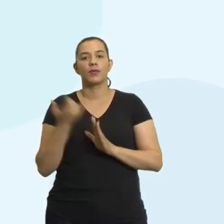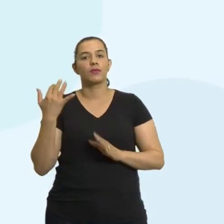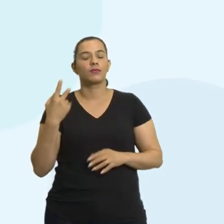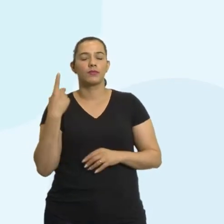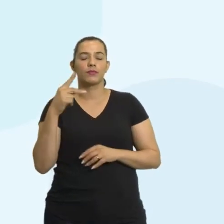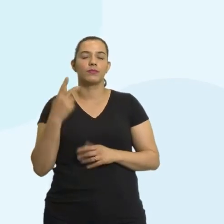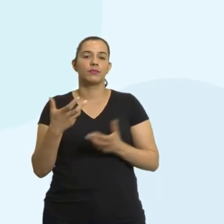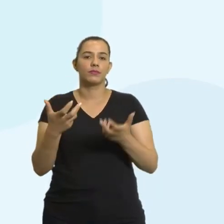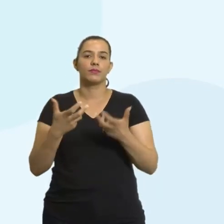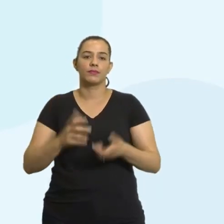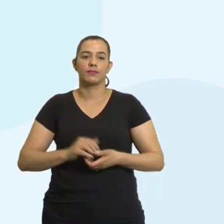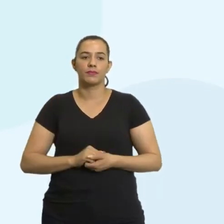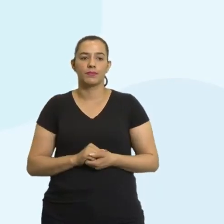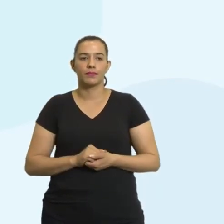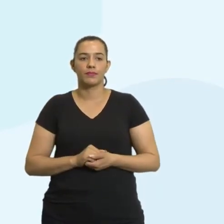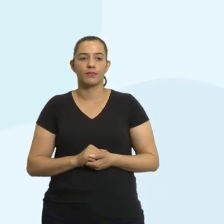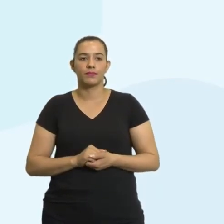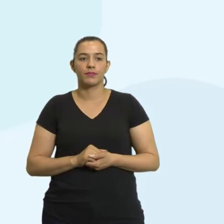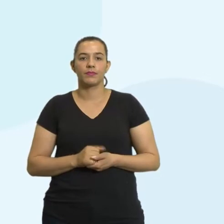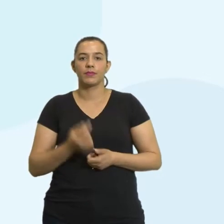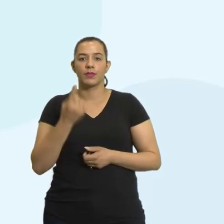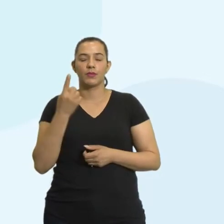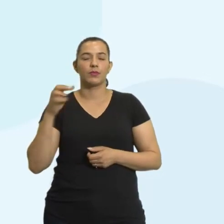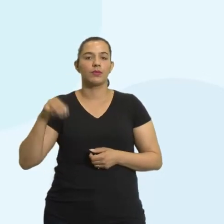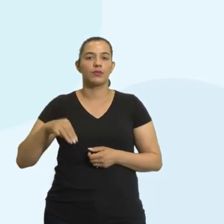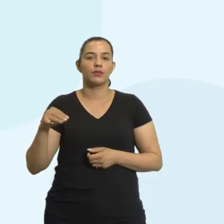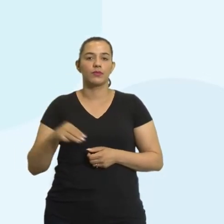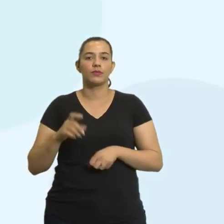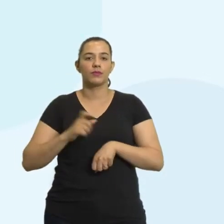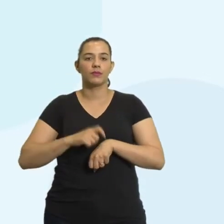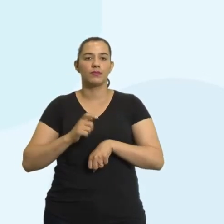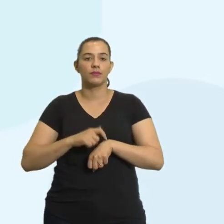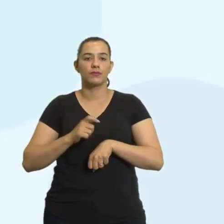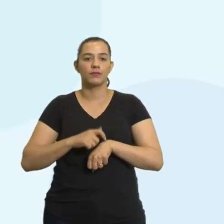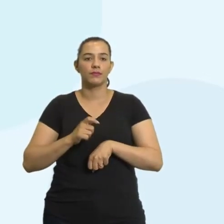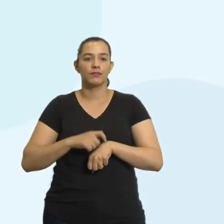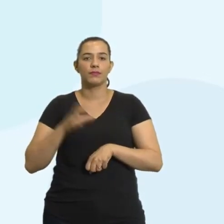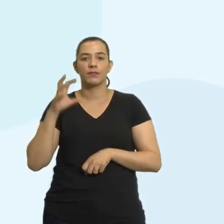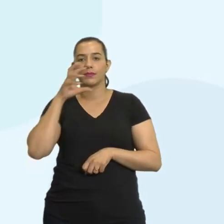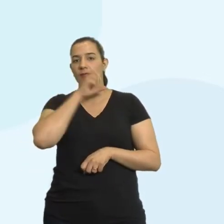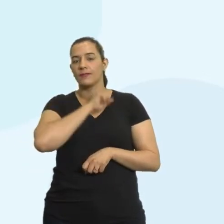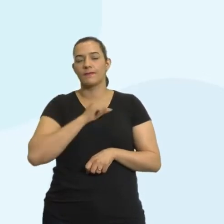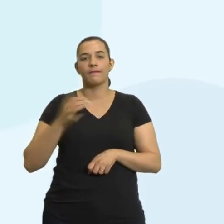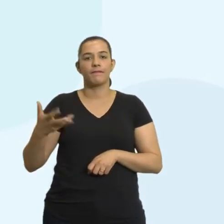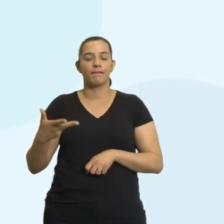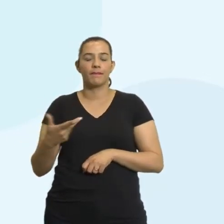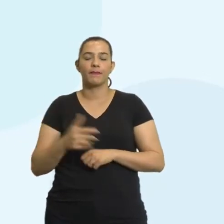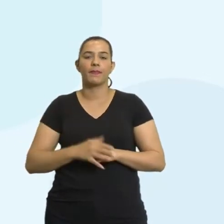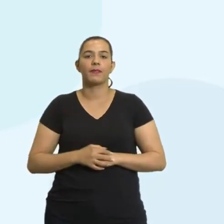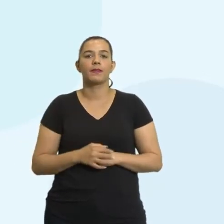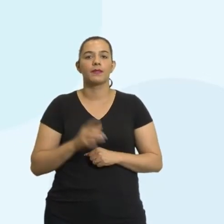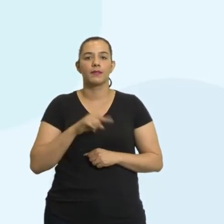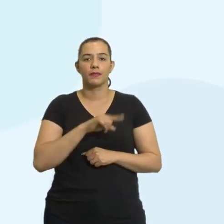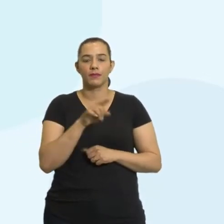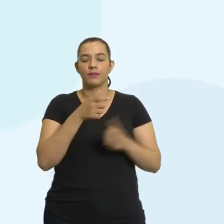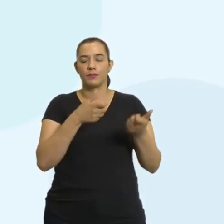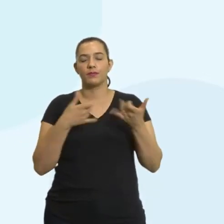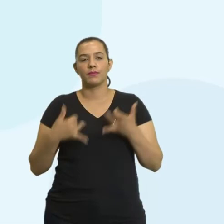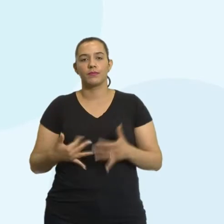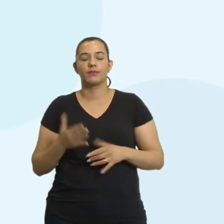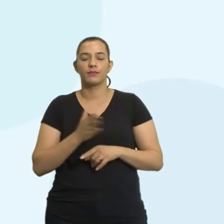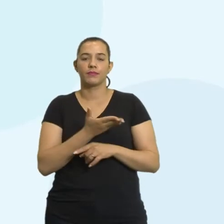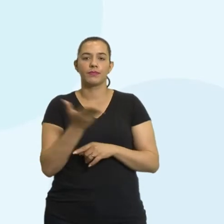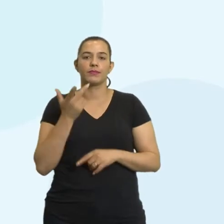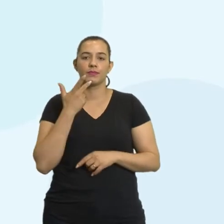quiserem, tá? 1 minutinho, que o nosso tempo tá bem, né, corridinho aqui, e a Lê vai trazer as